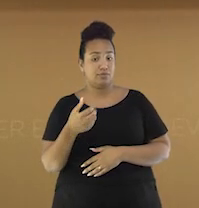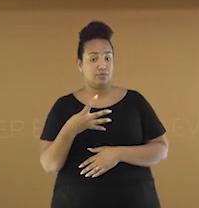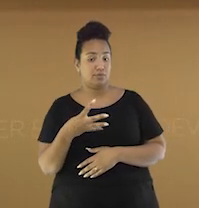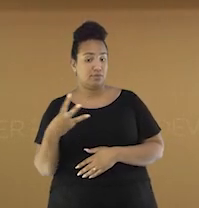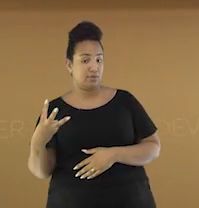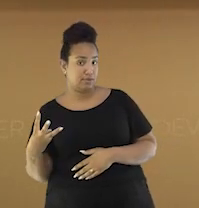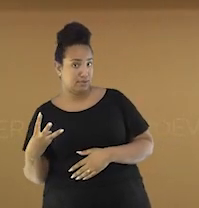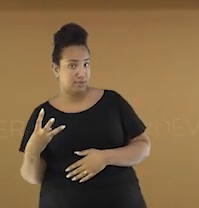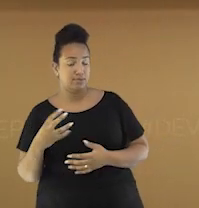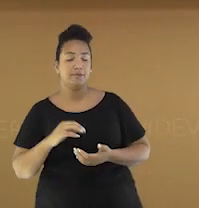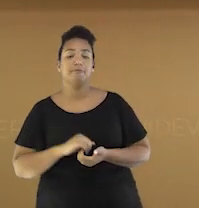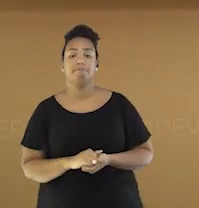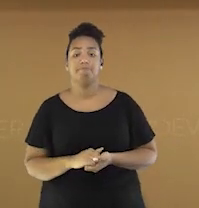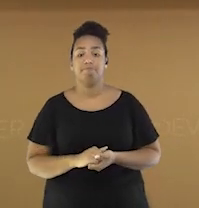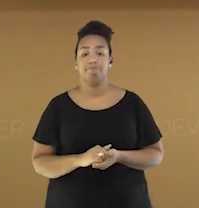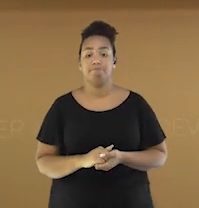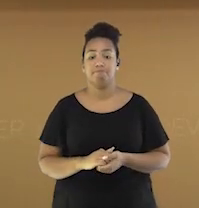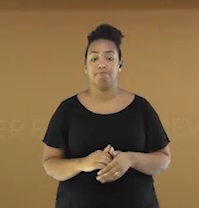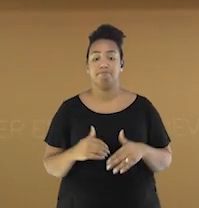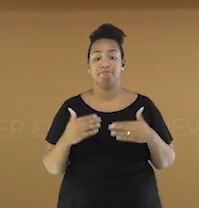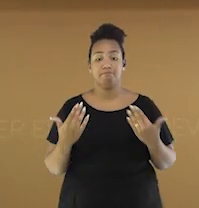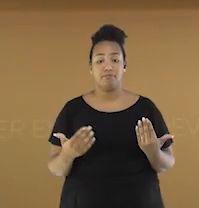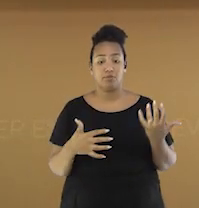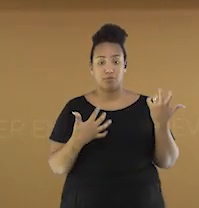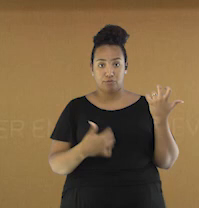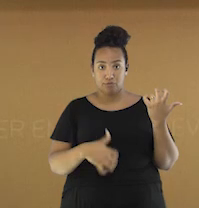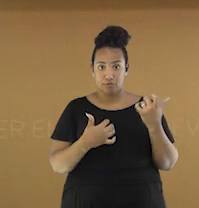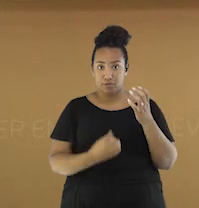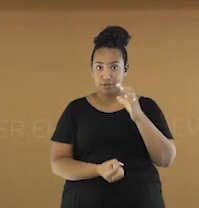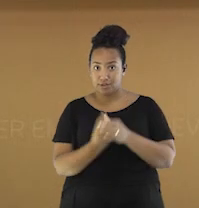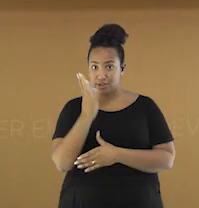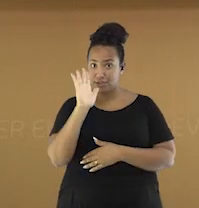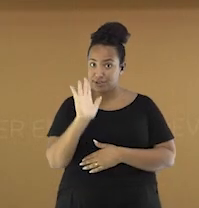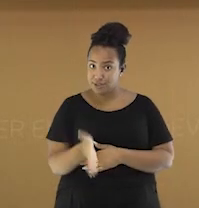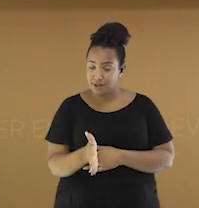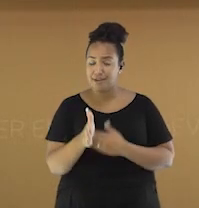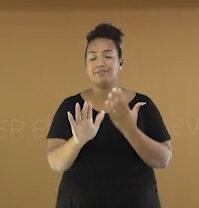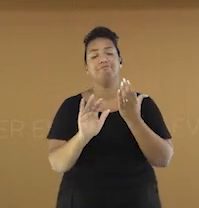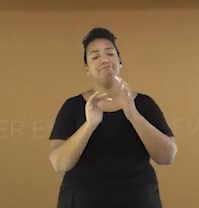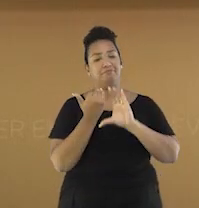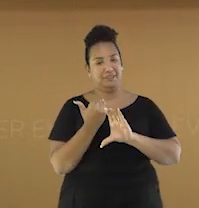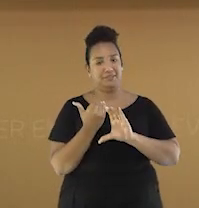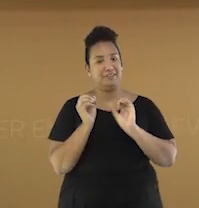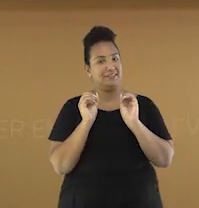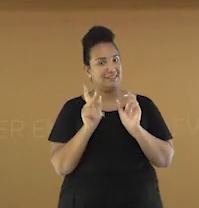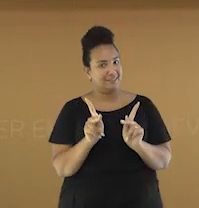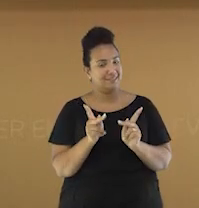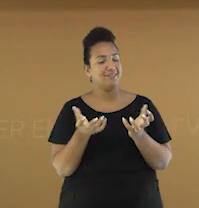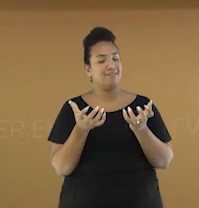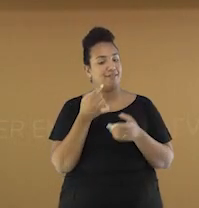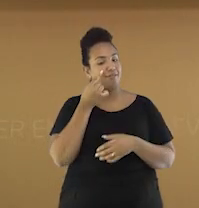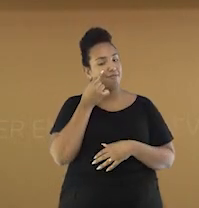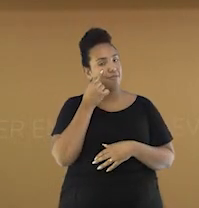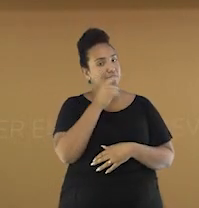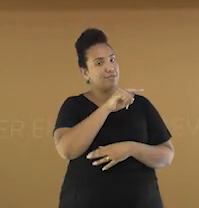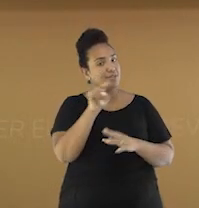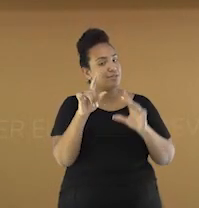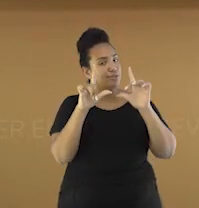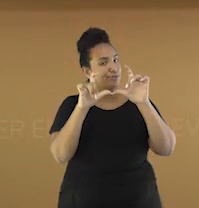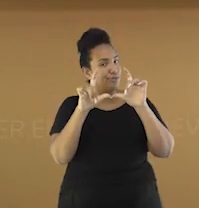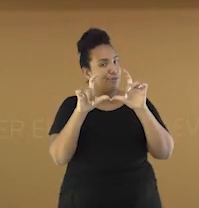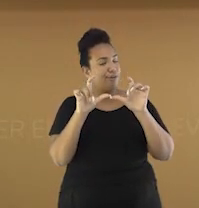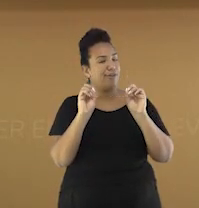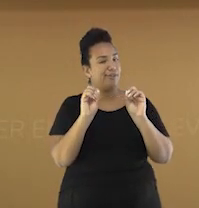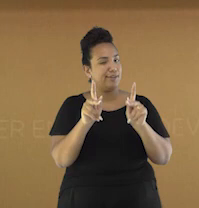996610143. Depois que vocês construírem o ukulele, mandem pra gente, tá bom? Quero ver todas as fotos de vocês com os